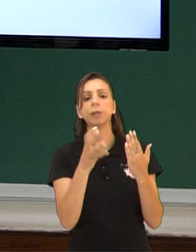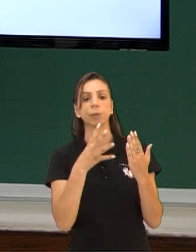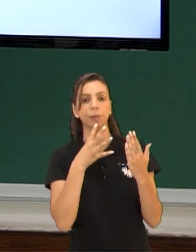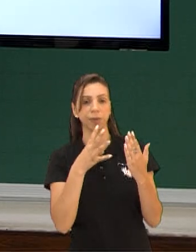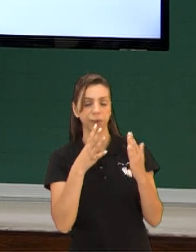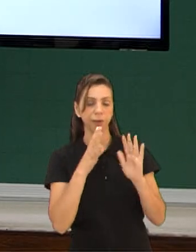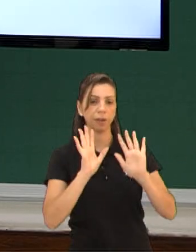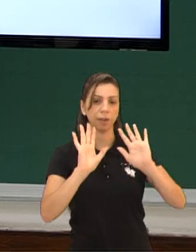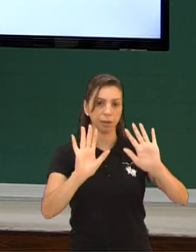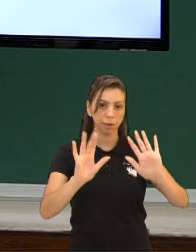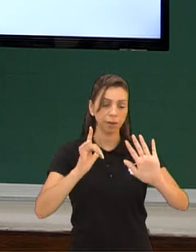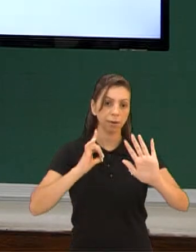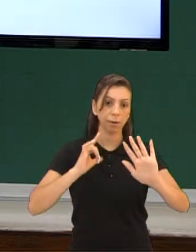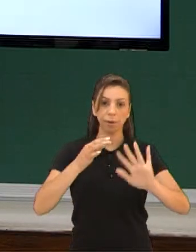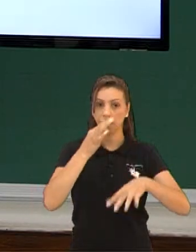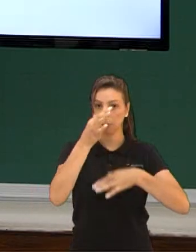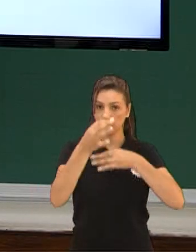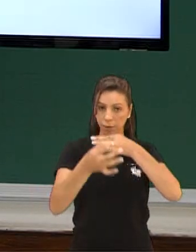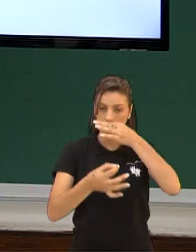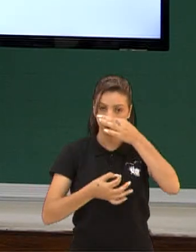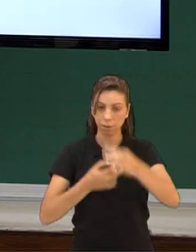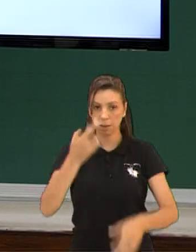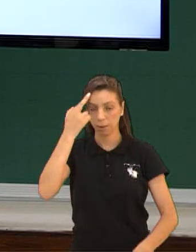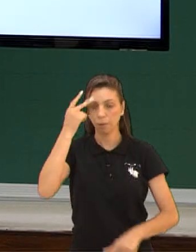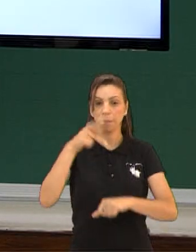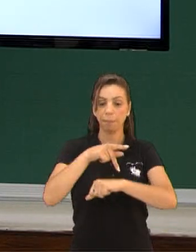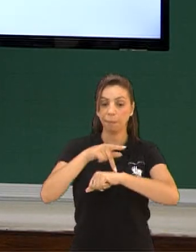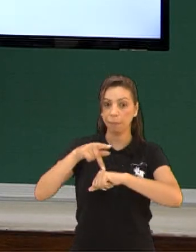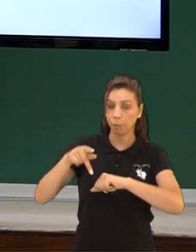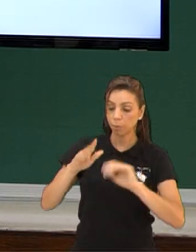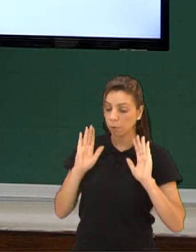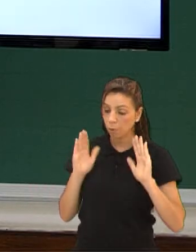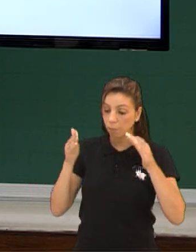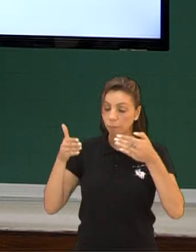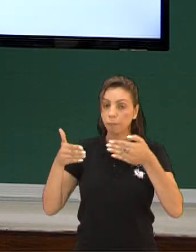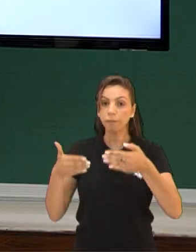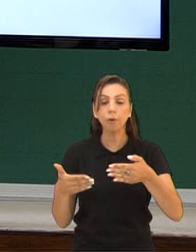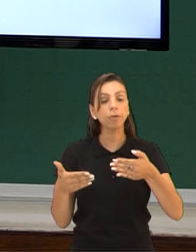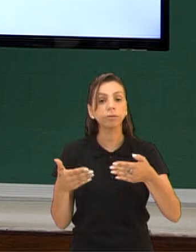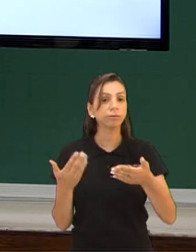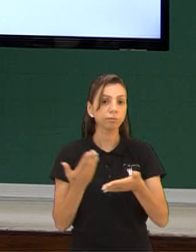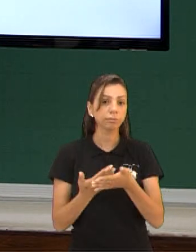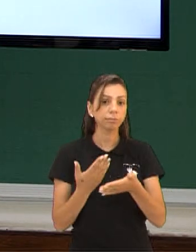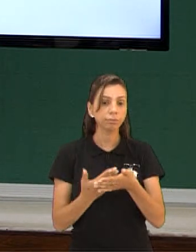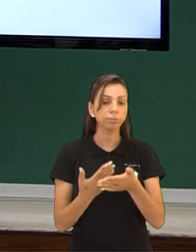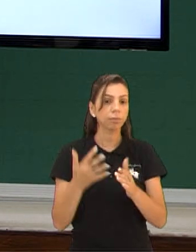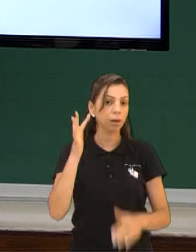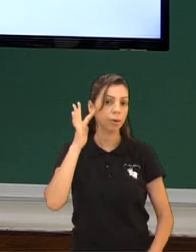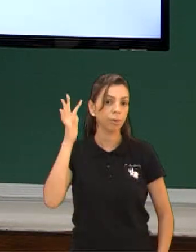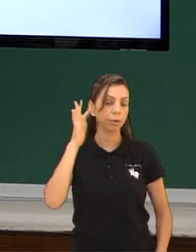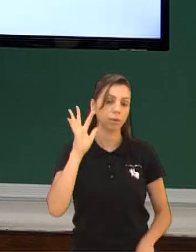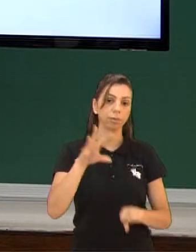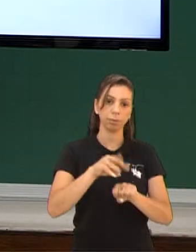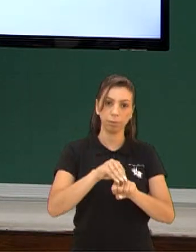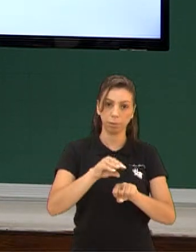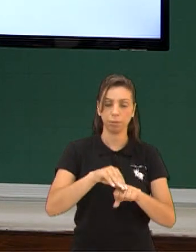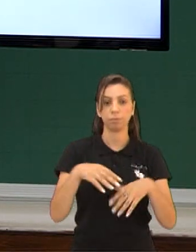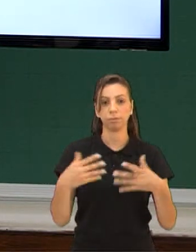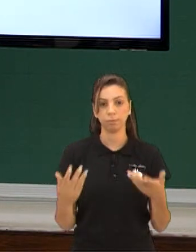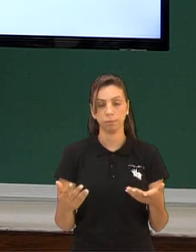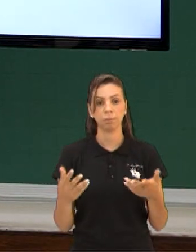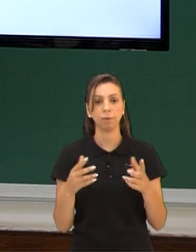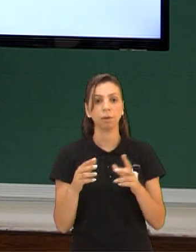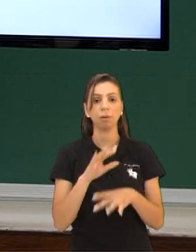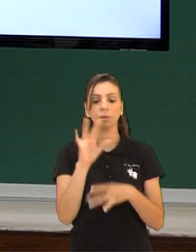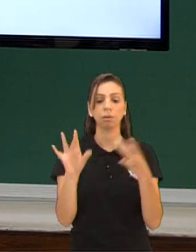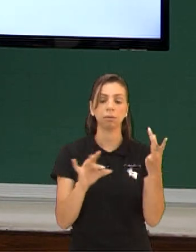verifica-se, na Crítica da Razão Pura, que o Kant se dedica a essa questão que estamos estudando, a teoria do conhecimento. E, em específico,